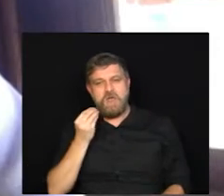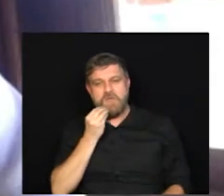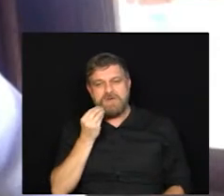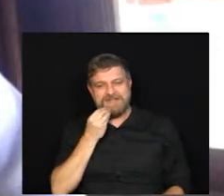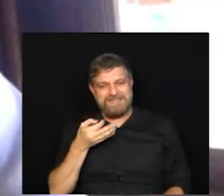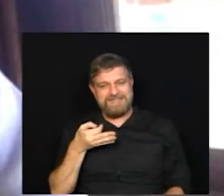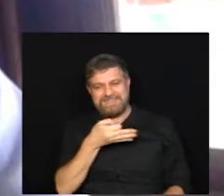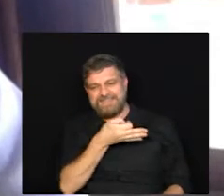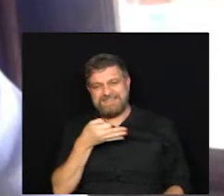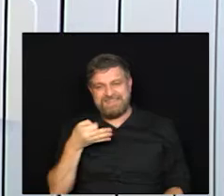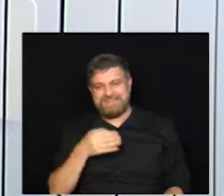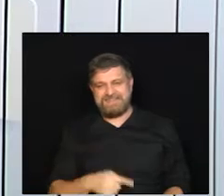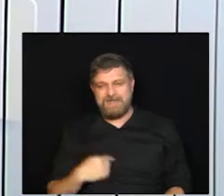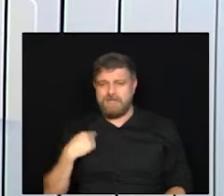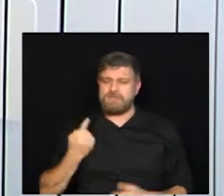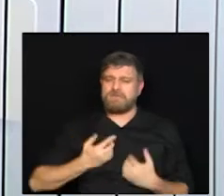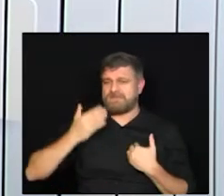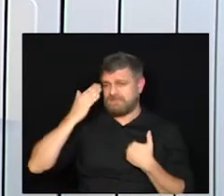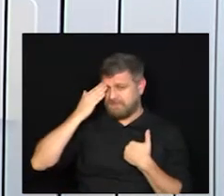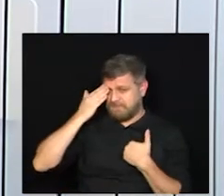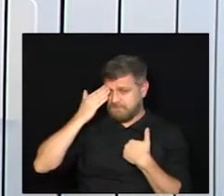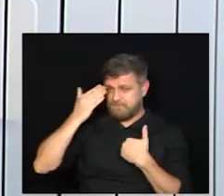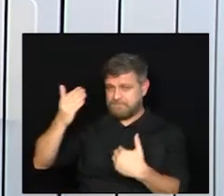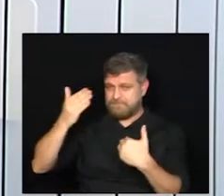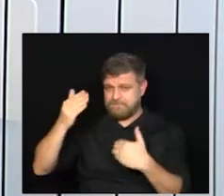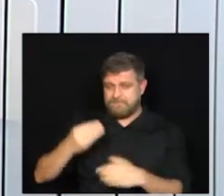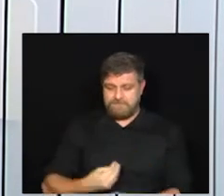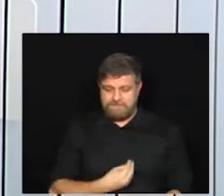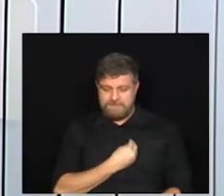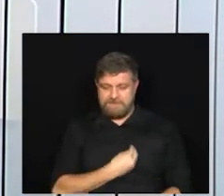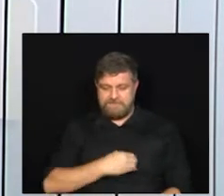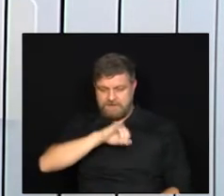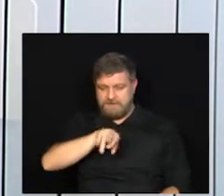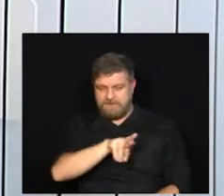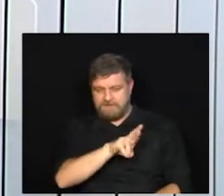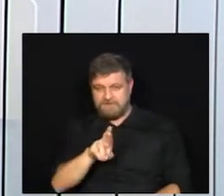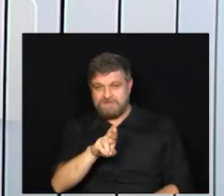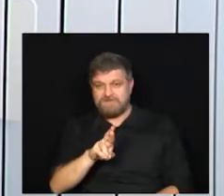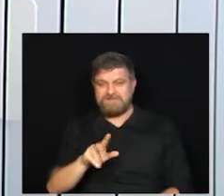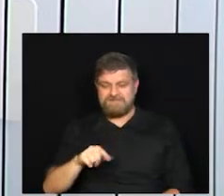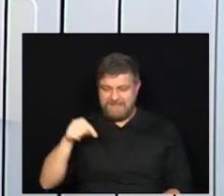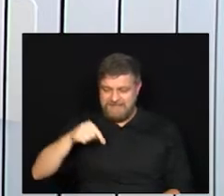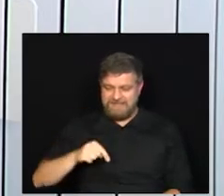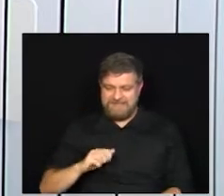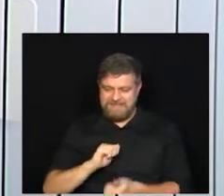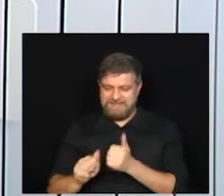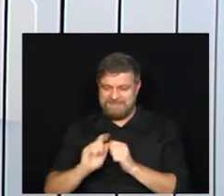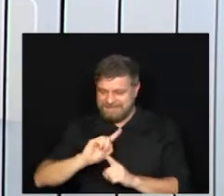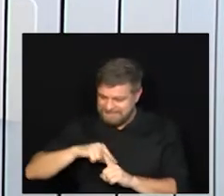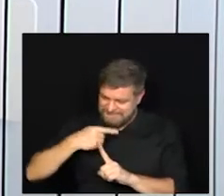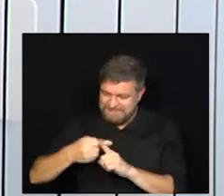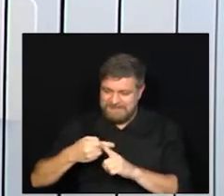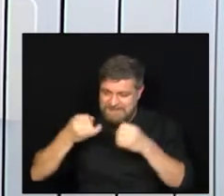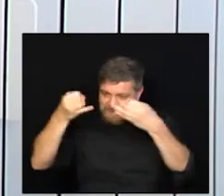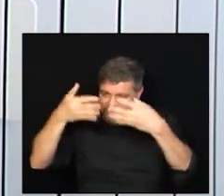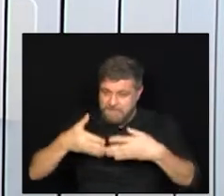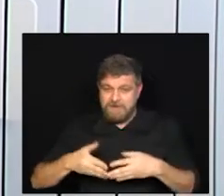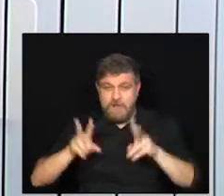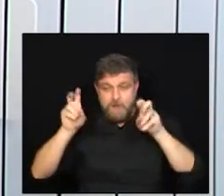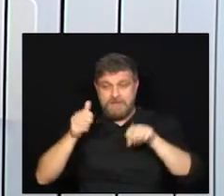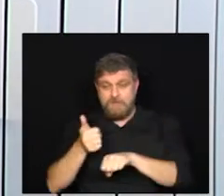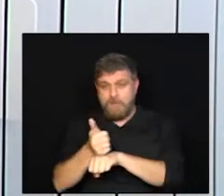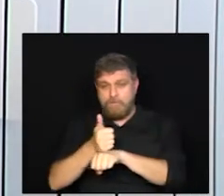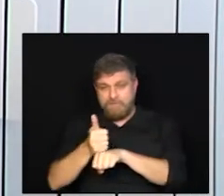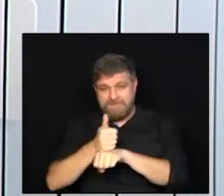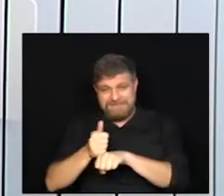oportunidade. Nós é que agradecemos a presença do Juninho aqui no Mais Esportes, falando aí sobre a carreira,